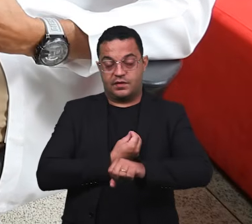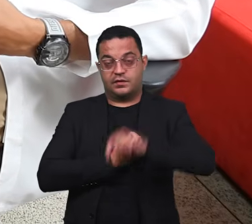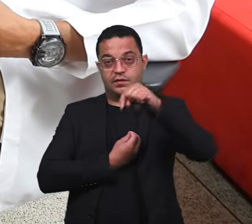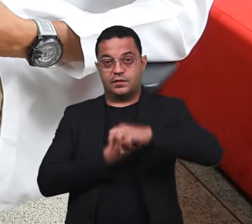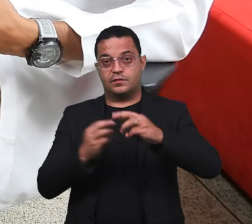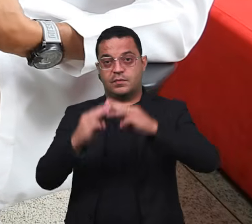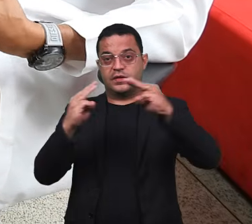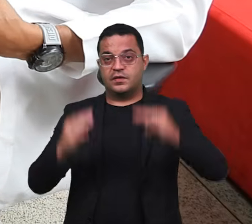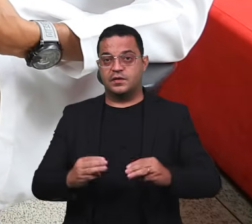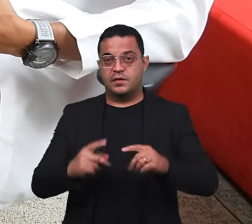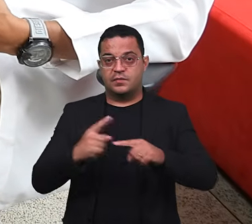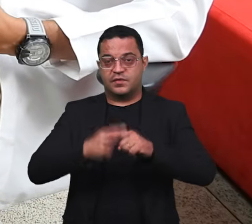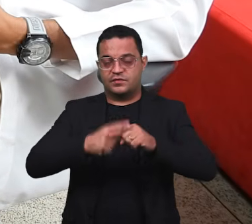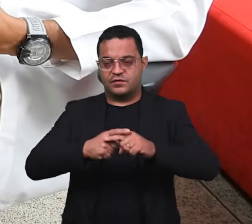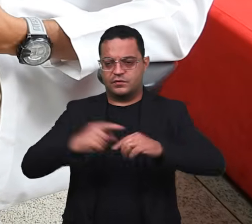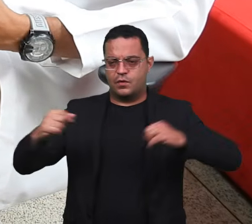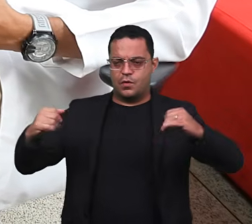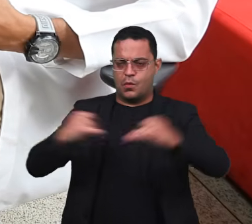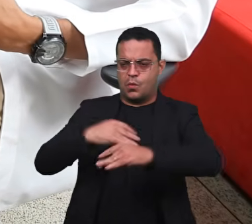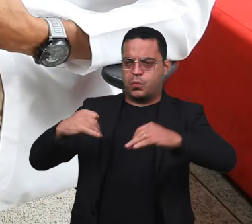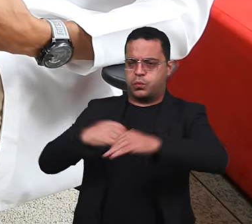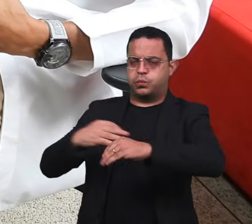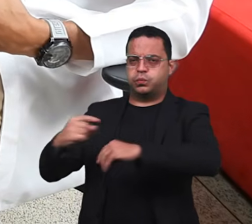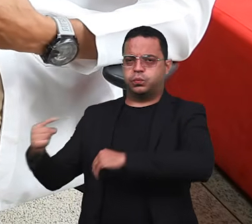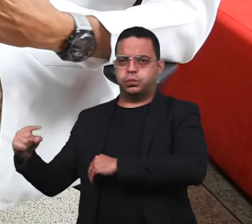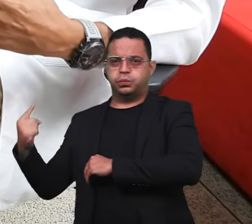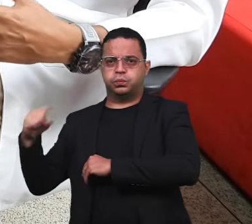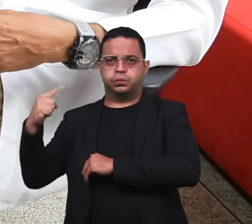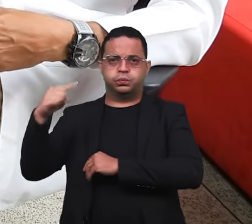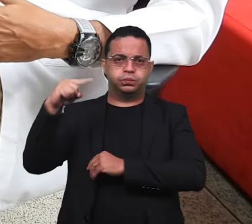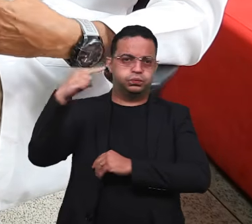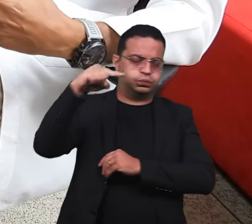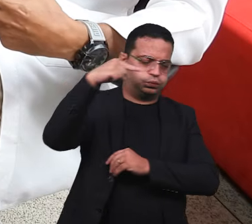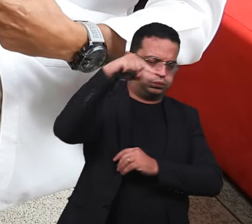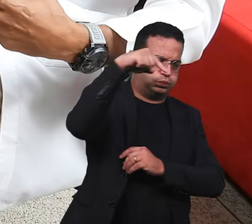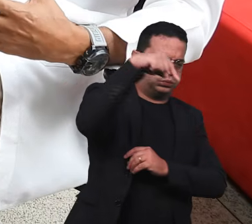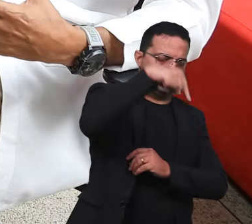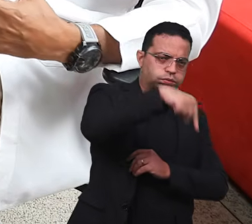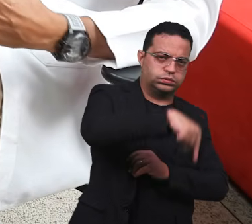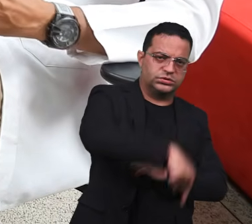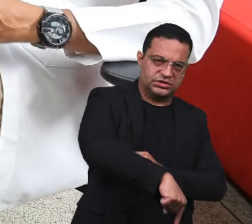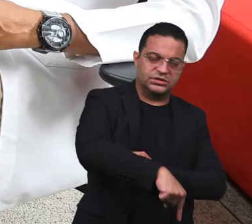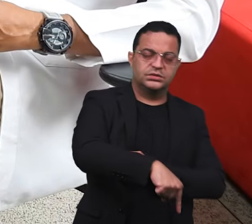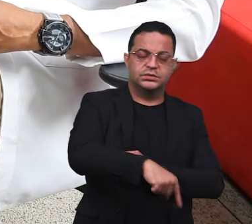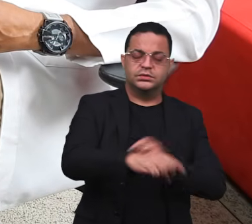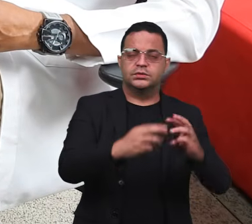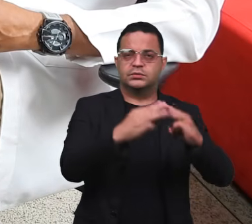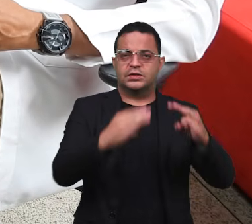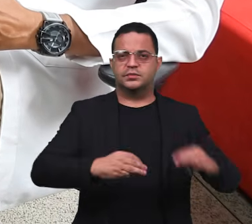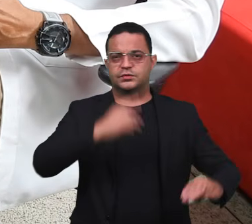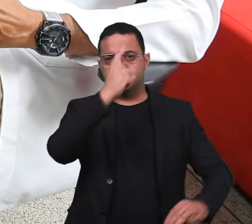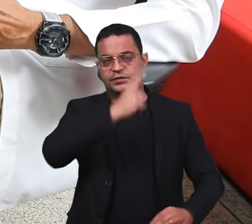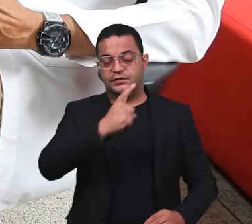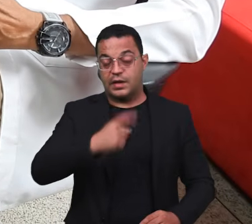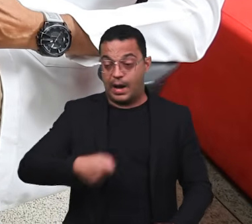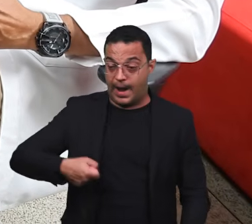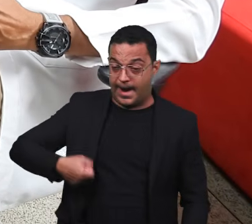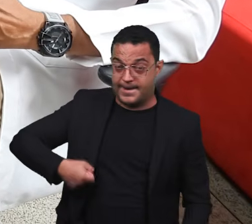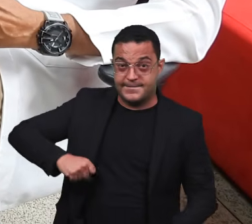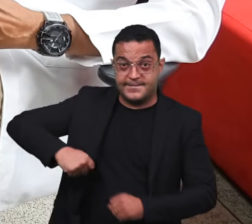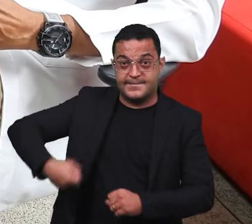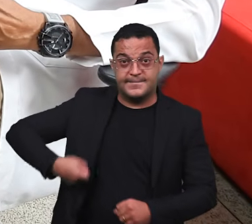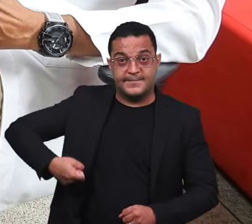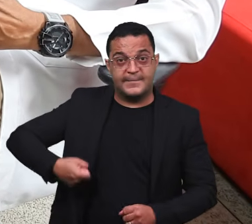porque deslocamos de algumas cidades, muitos seminaristas e voluntários vêm de cidades distantes, né? Então o preparativo